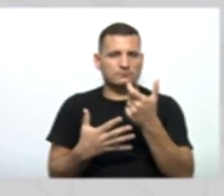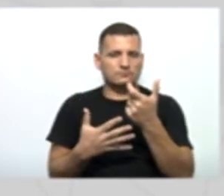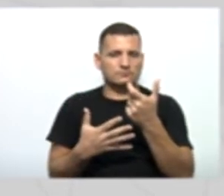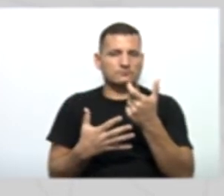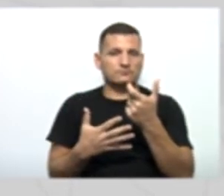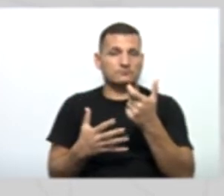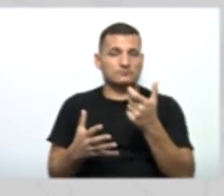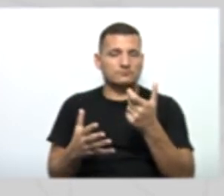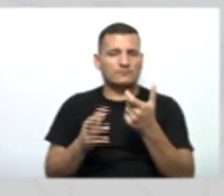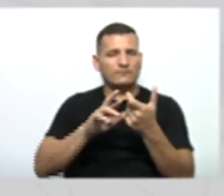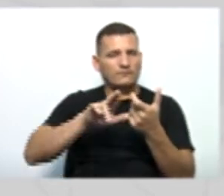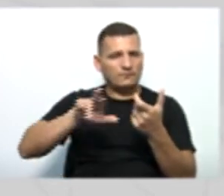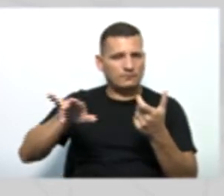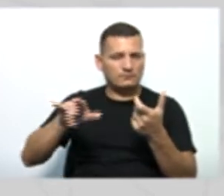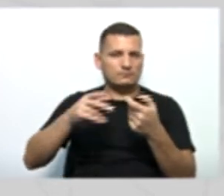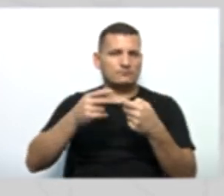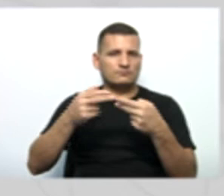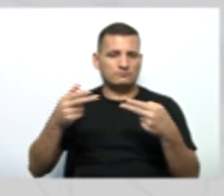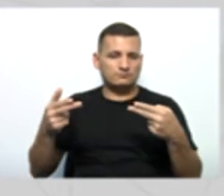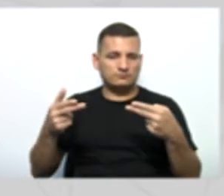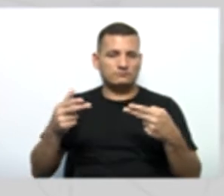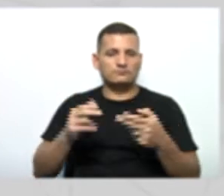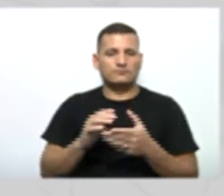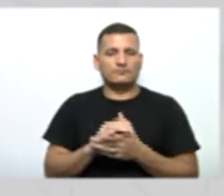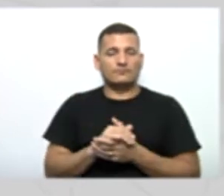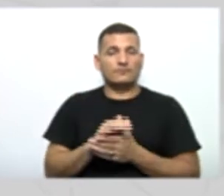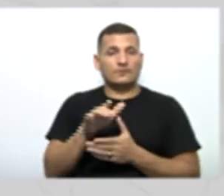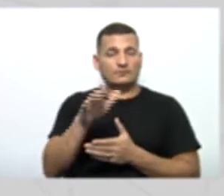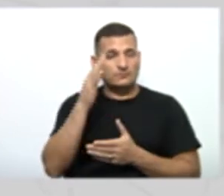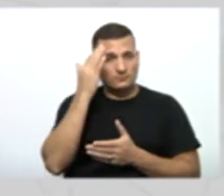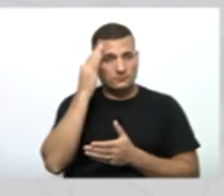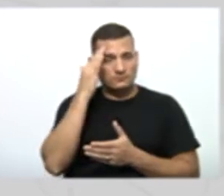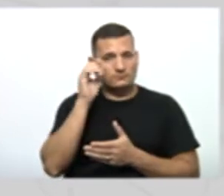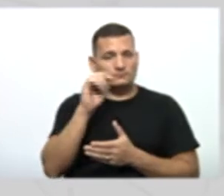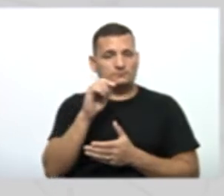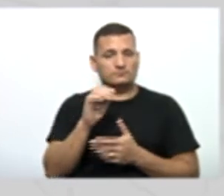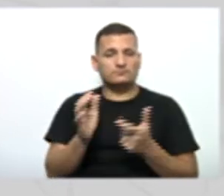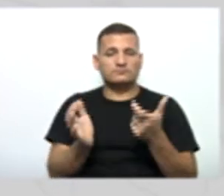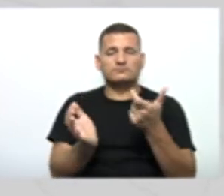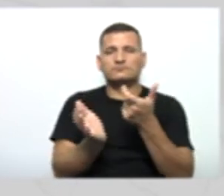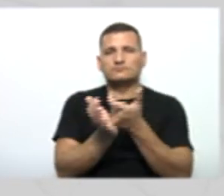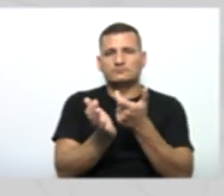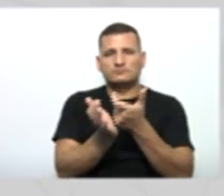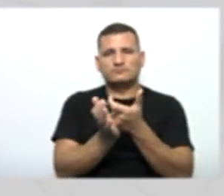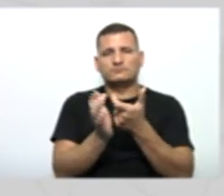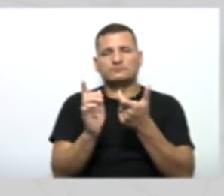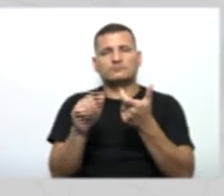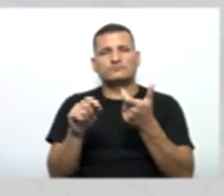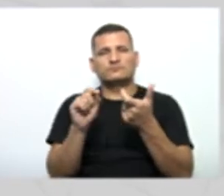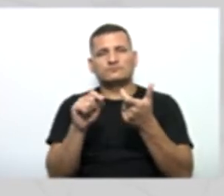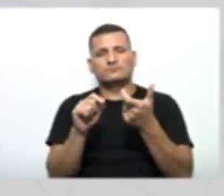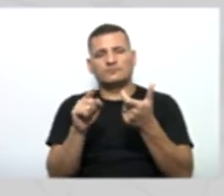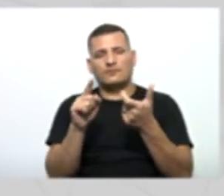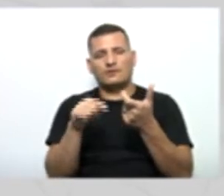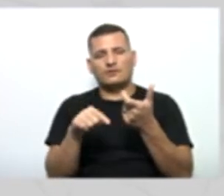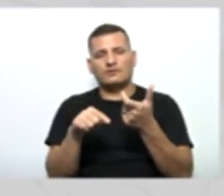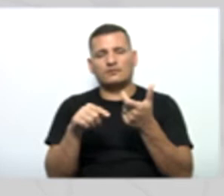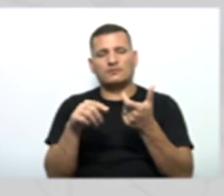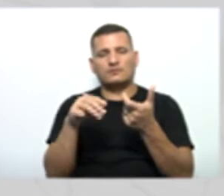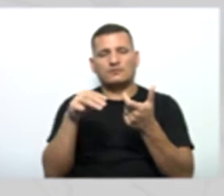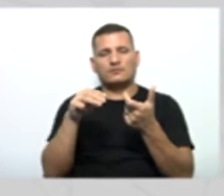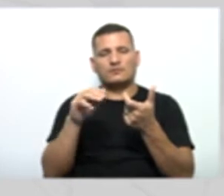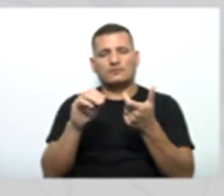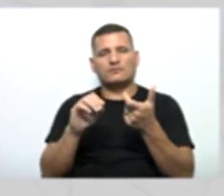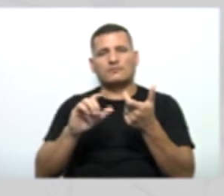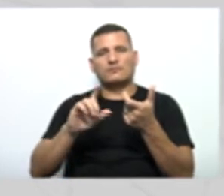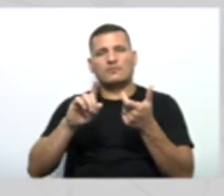objeto. Assim, podemos entender que uma classe é um molde, né? Um molde a partir do